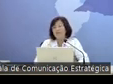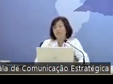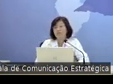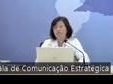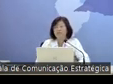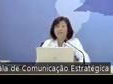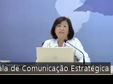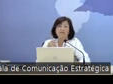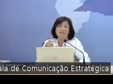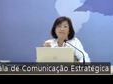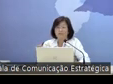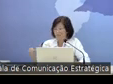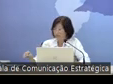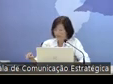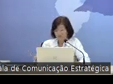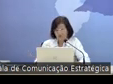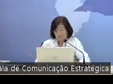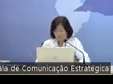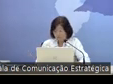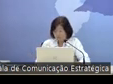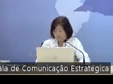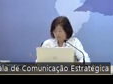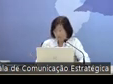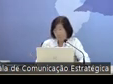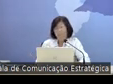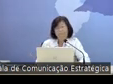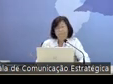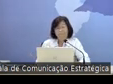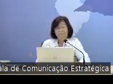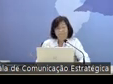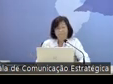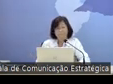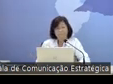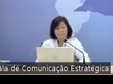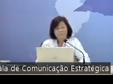mãe no lugar de nome de criança que tava dando uma uma confusão